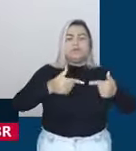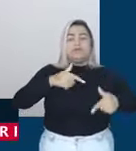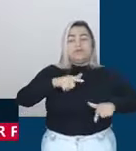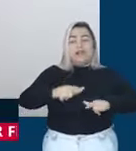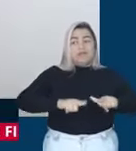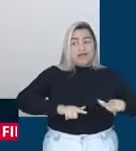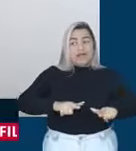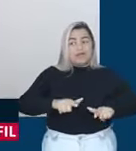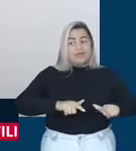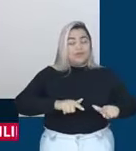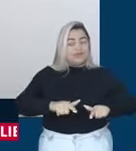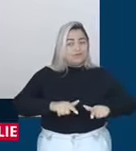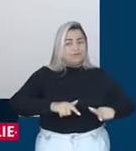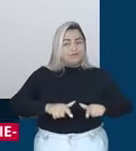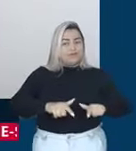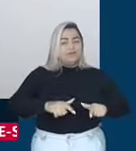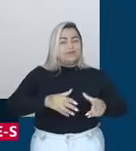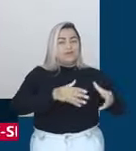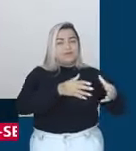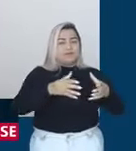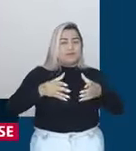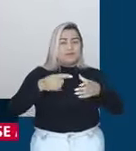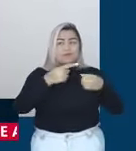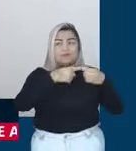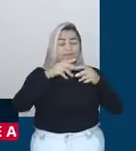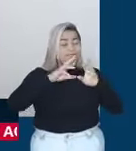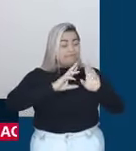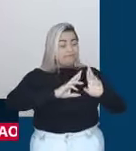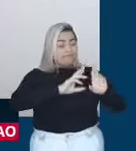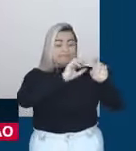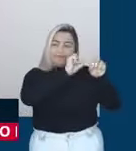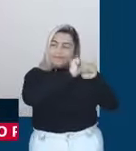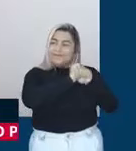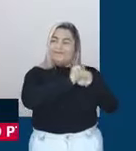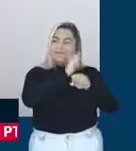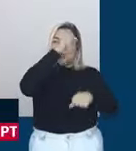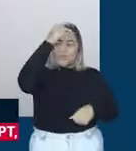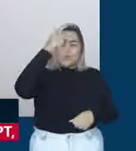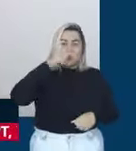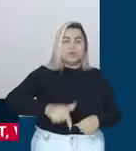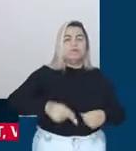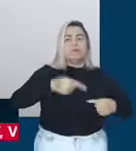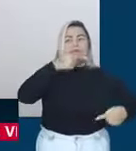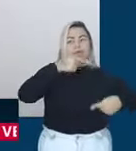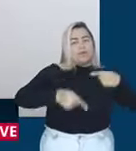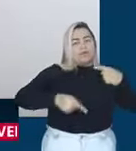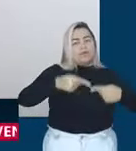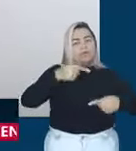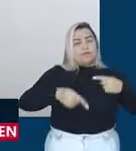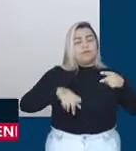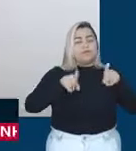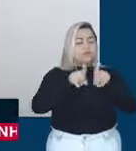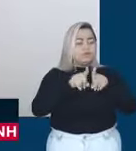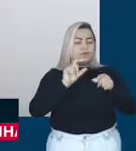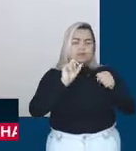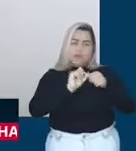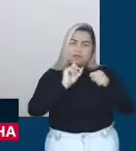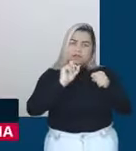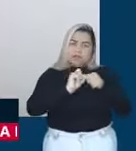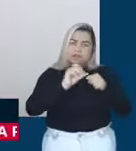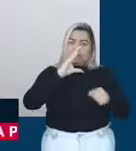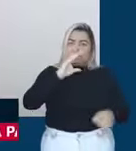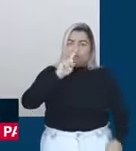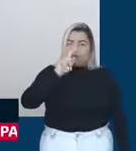campo e da cidade. Esperamos que a gente consiga, com o ciclo de debate que estamos fazendo também sobre a